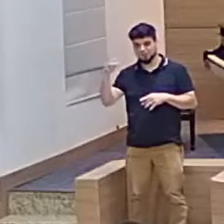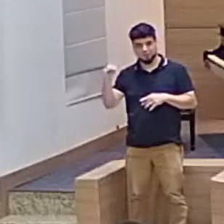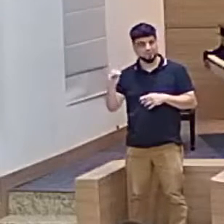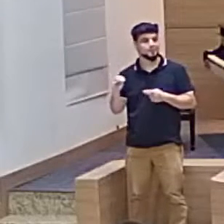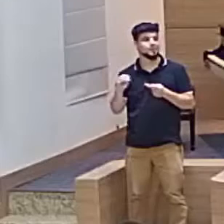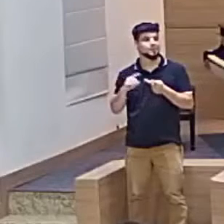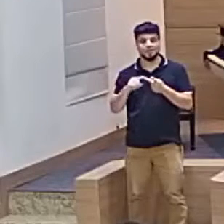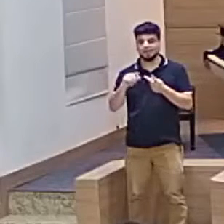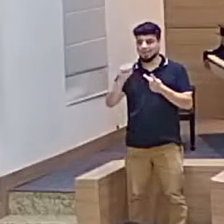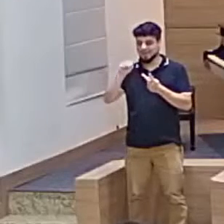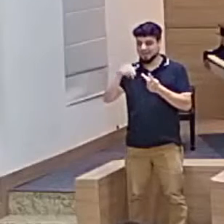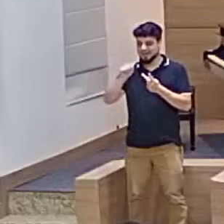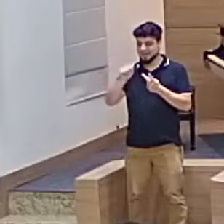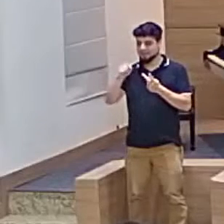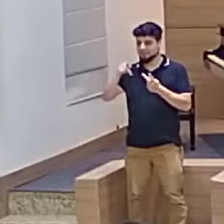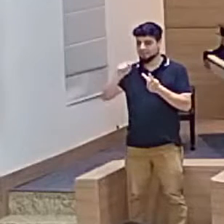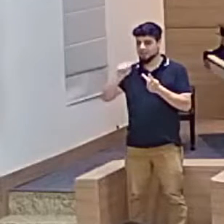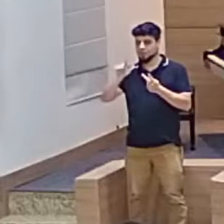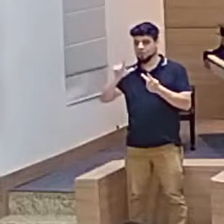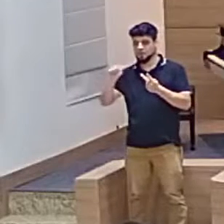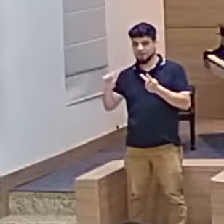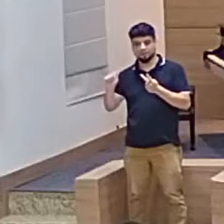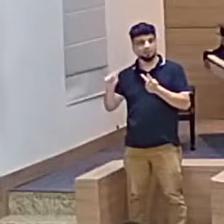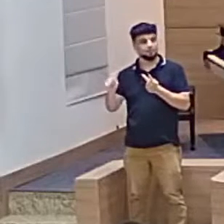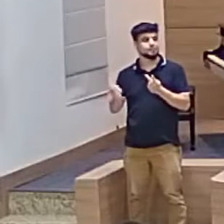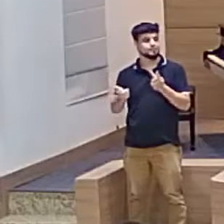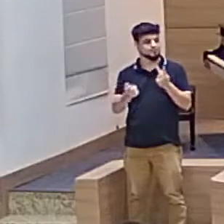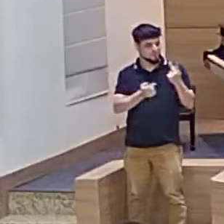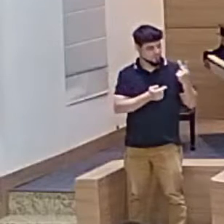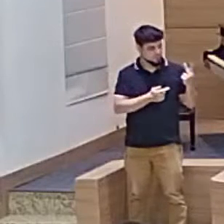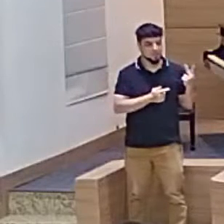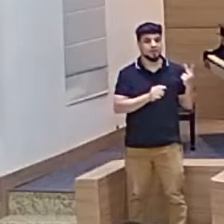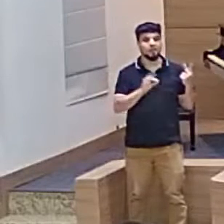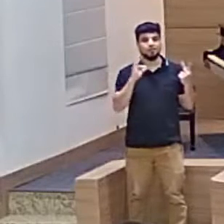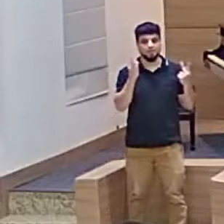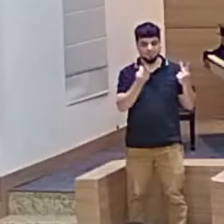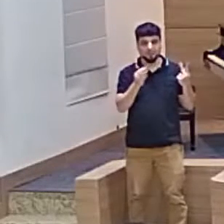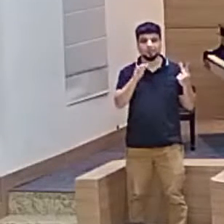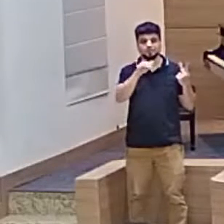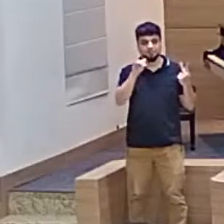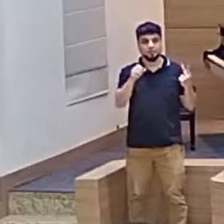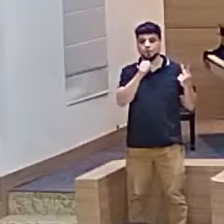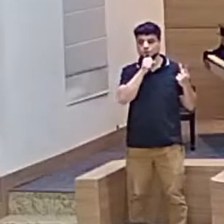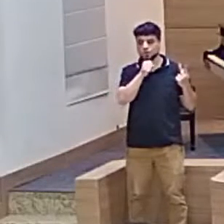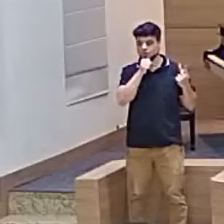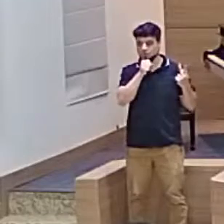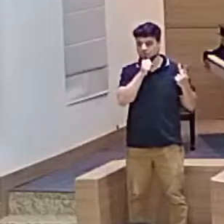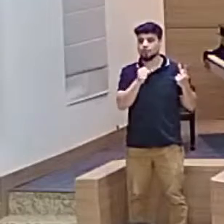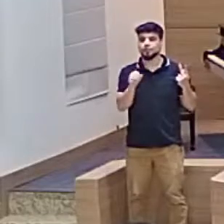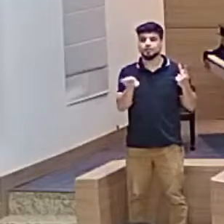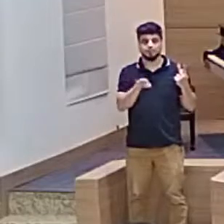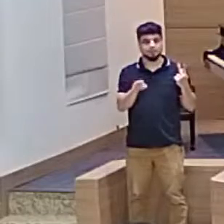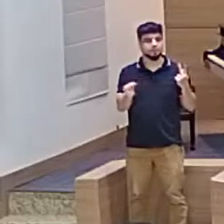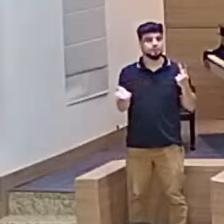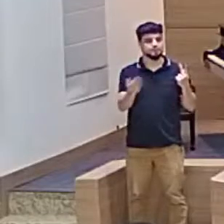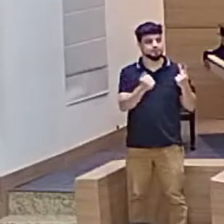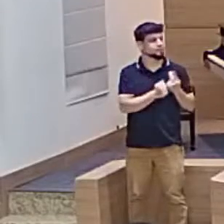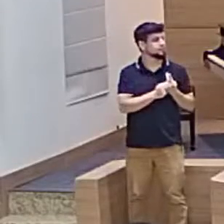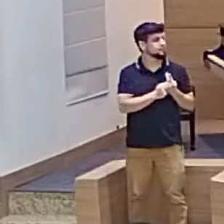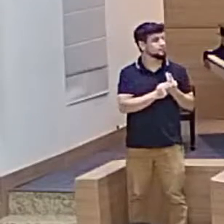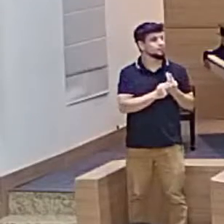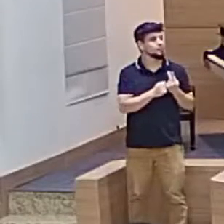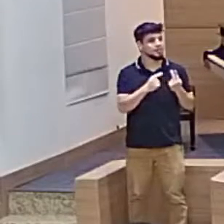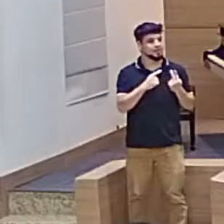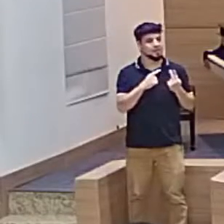Paula eles viram e naturalmente toda amada família os avós podem vir aqui os paternos maternos parece que tem até a